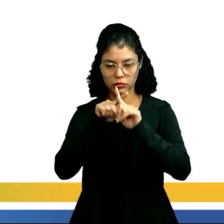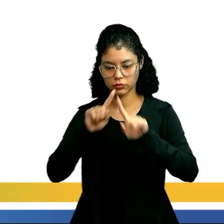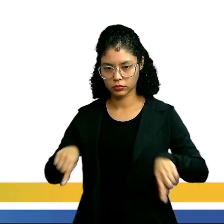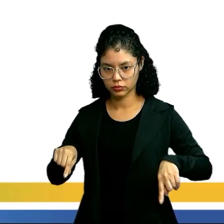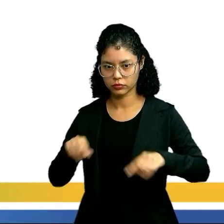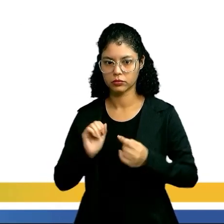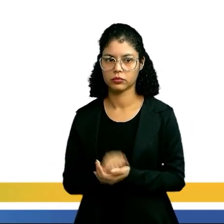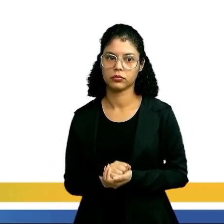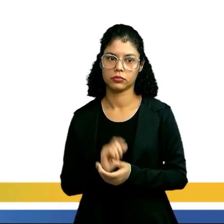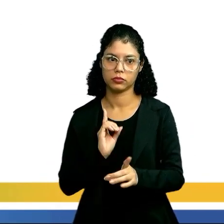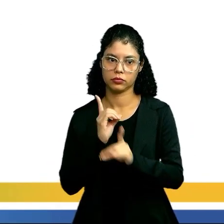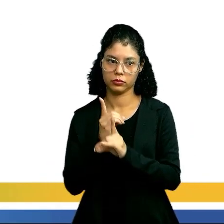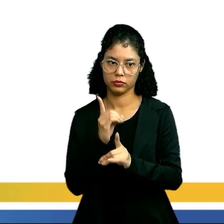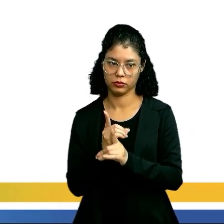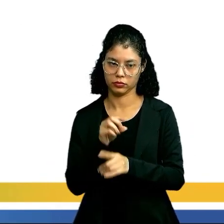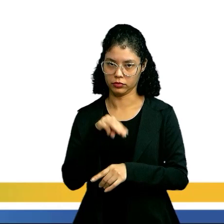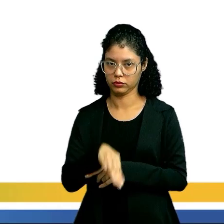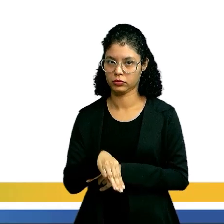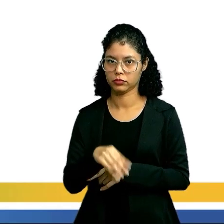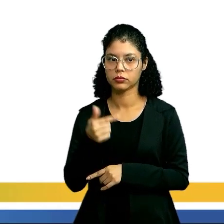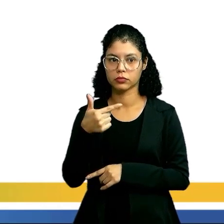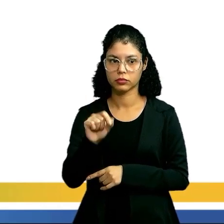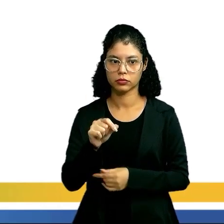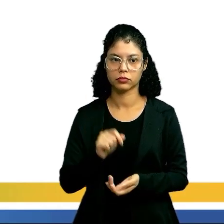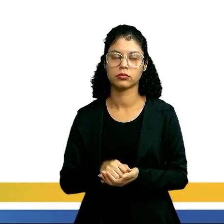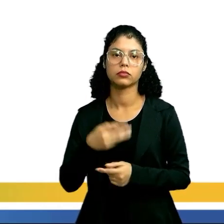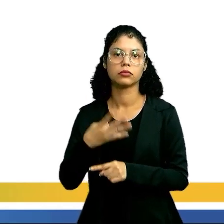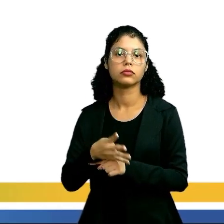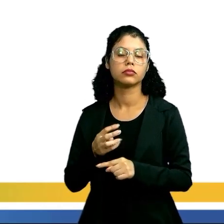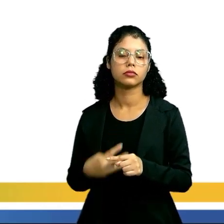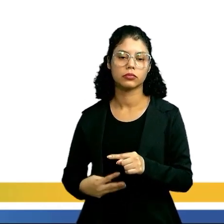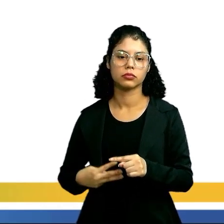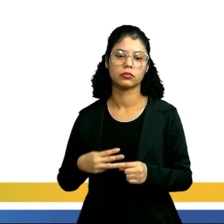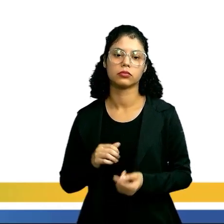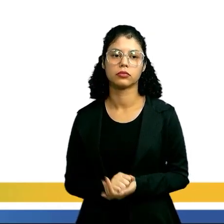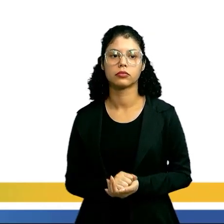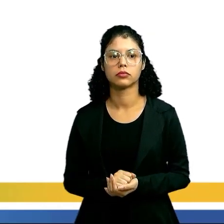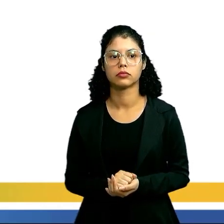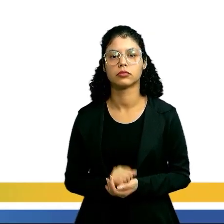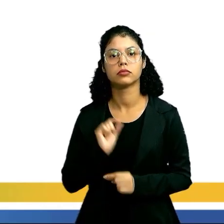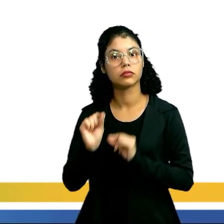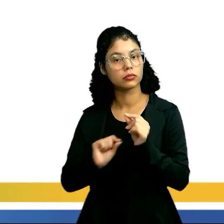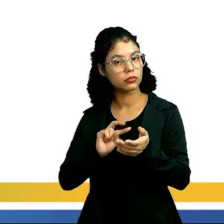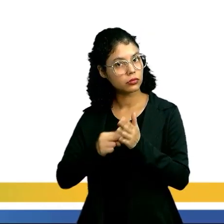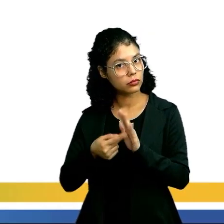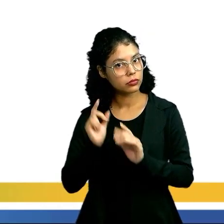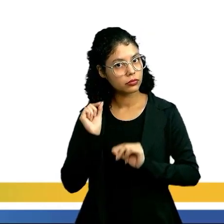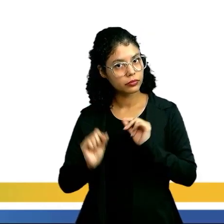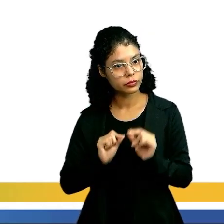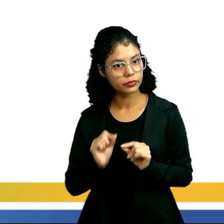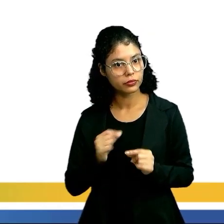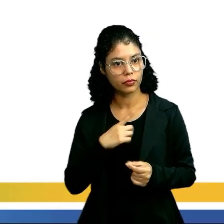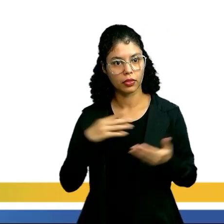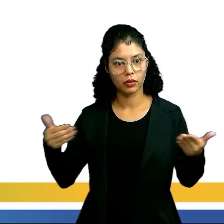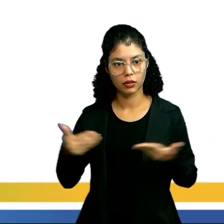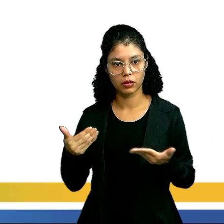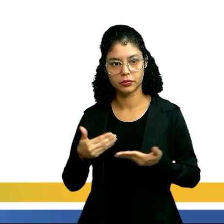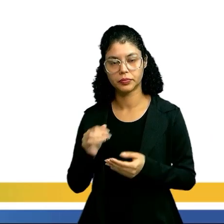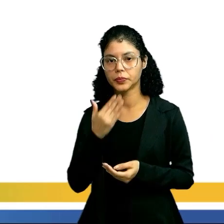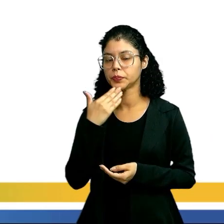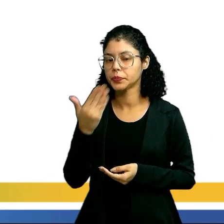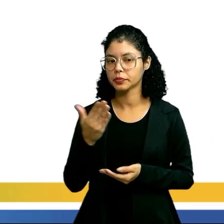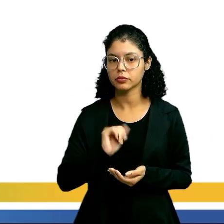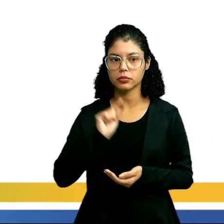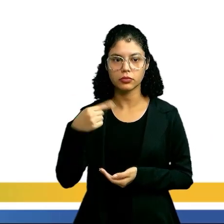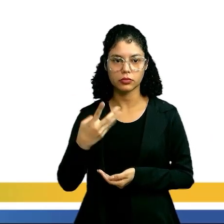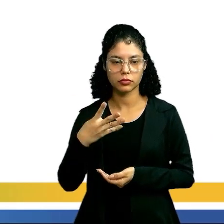cruzado. Eu vou encontrar que M elevado a 20 é igual a 4 terços, tá? O que significa isso? Agora vamos para o que está